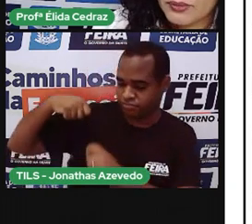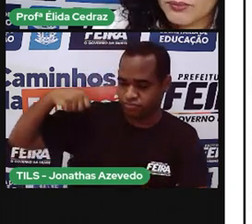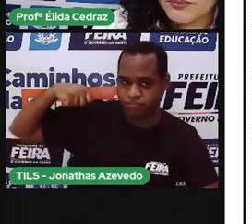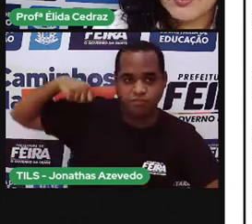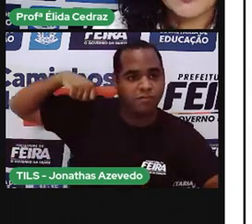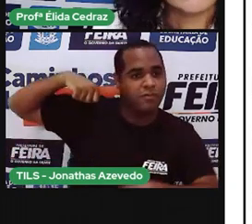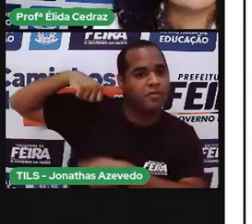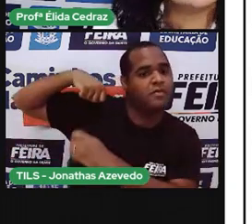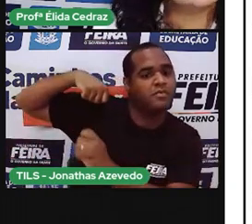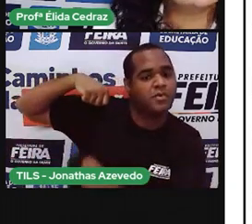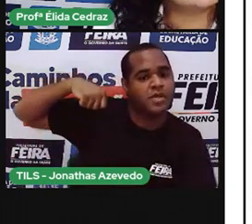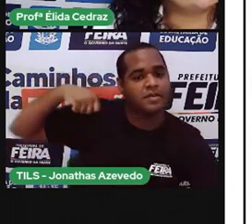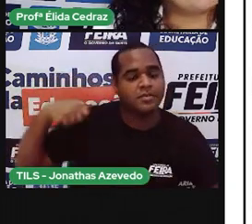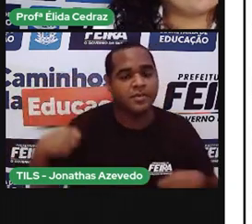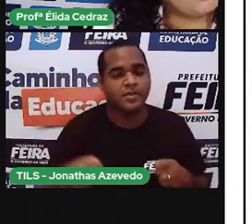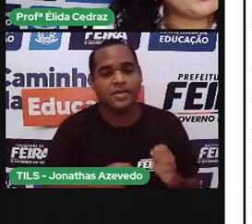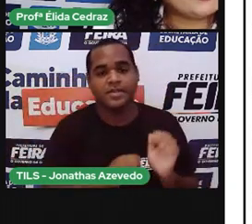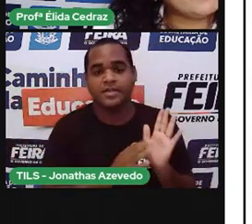rabecão,